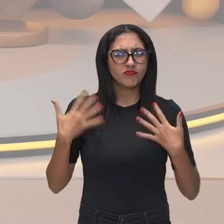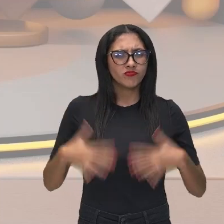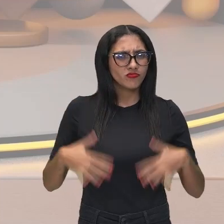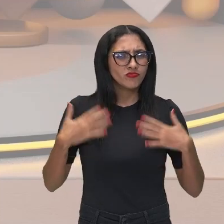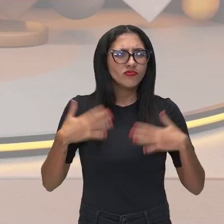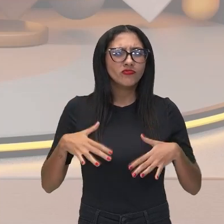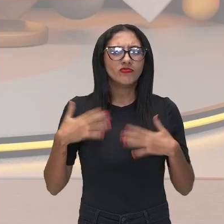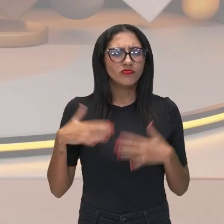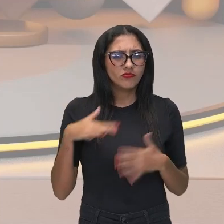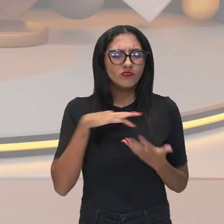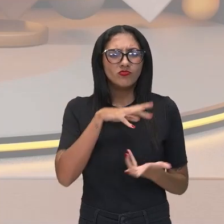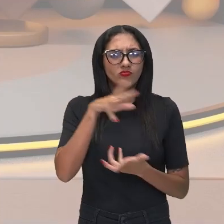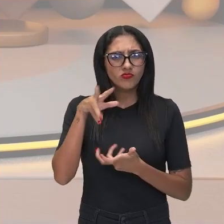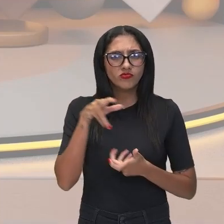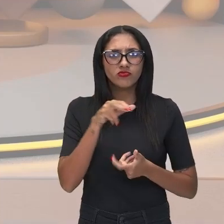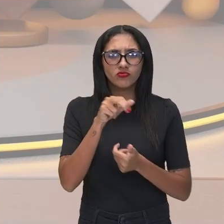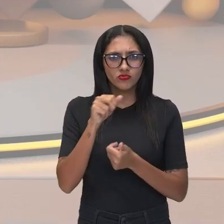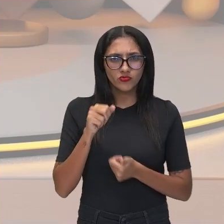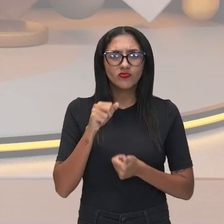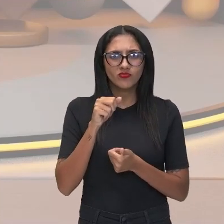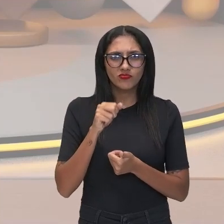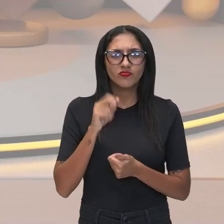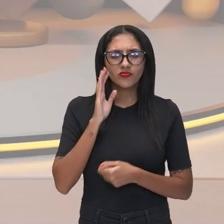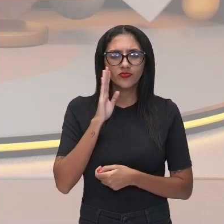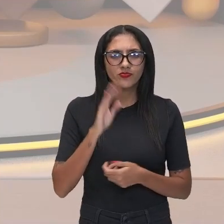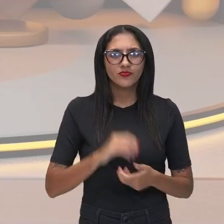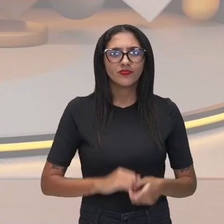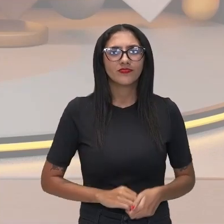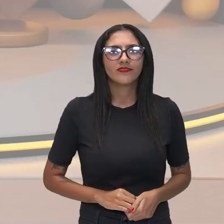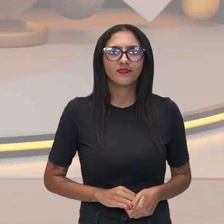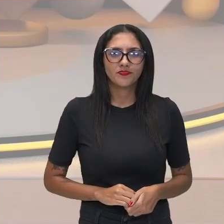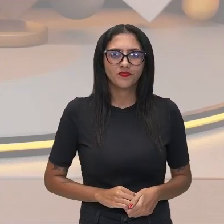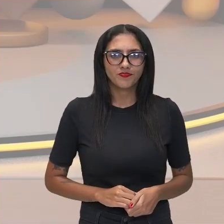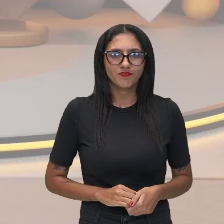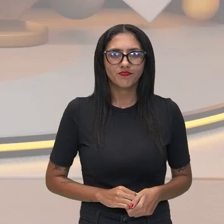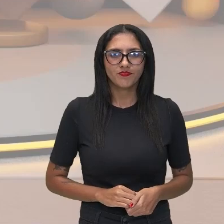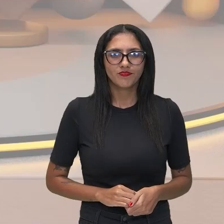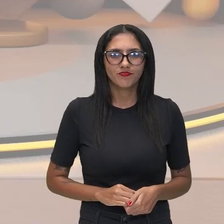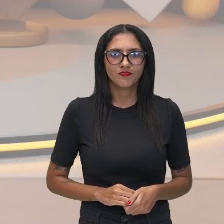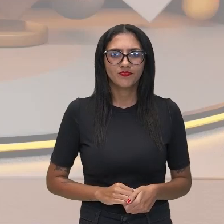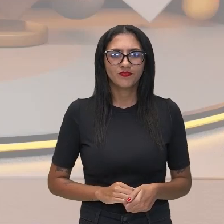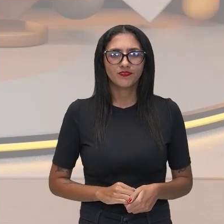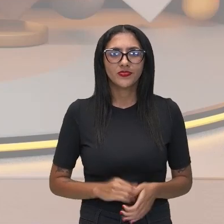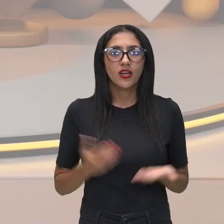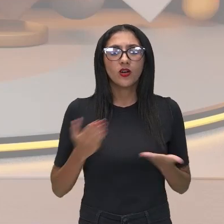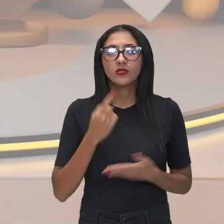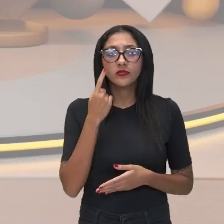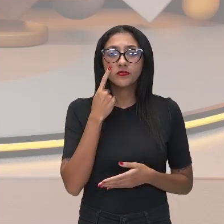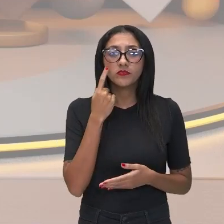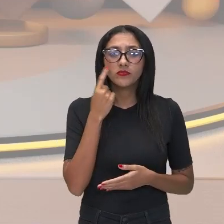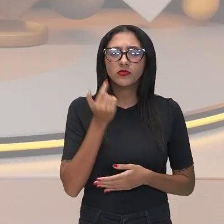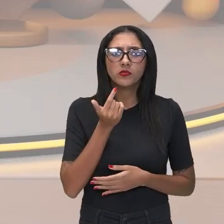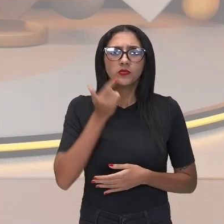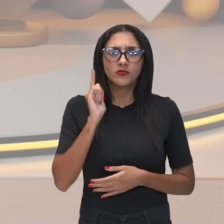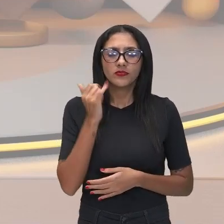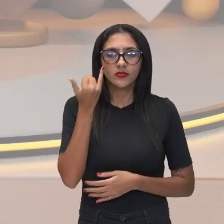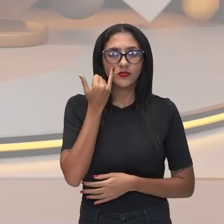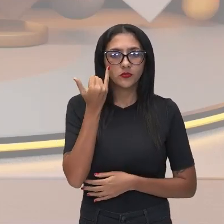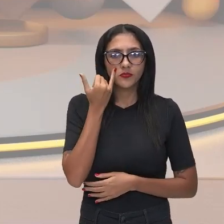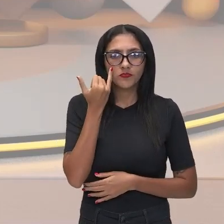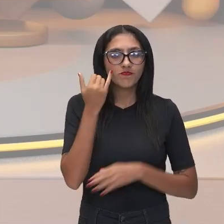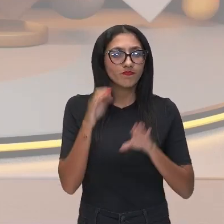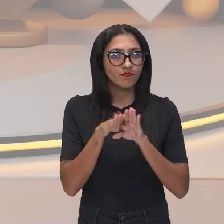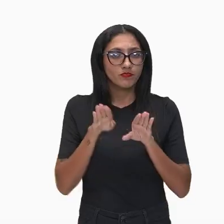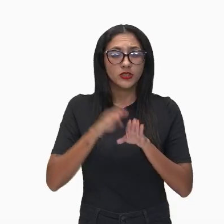globais, como o título do combate sugere, né? Vamos adiante então, vamos ver mais alguns dados aí sobre essa